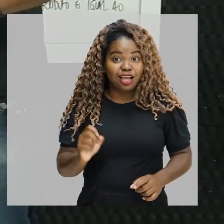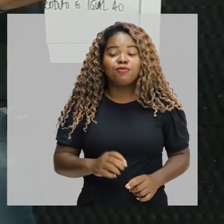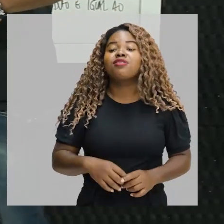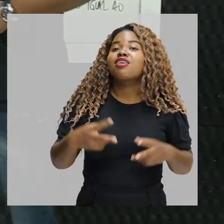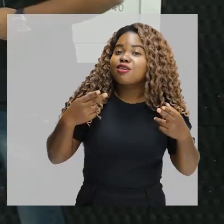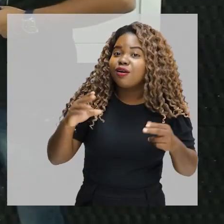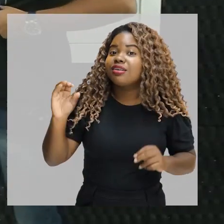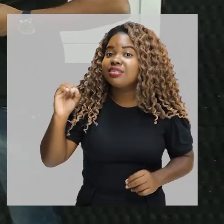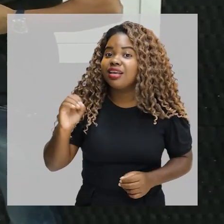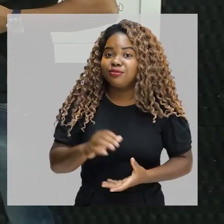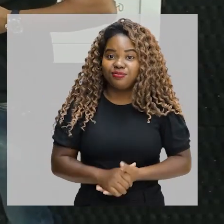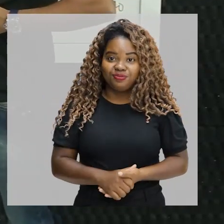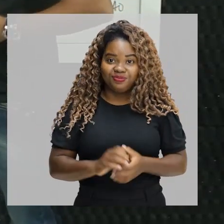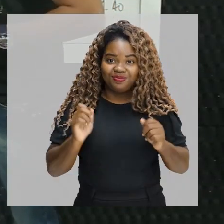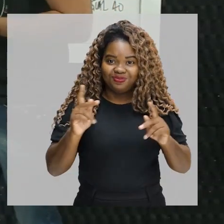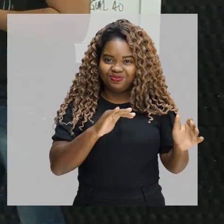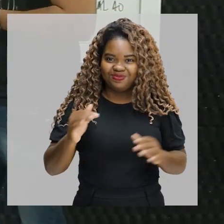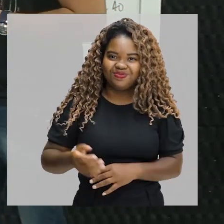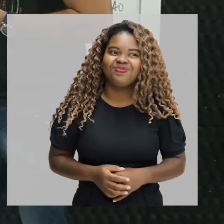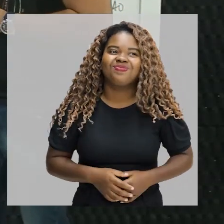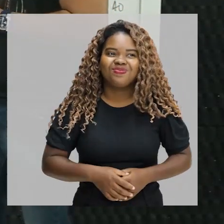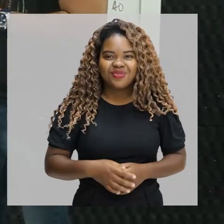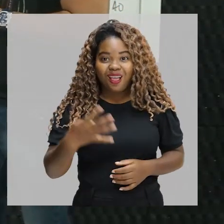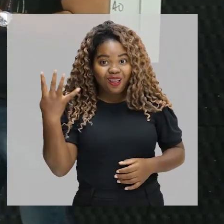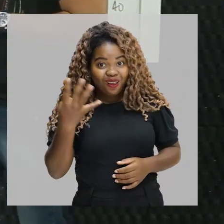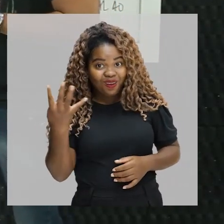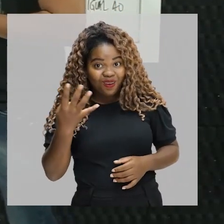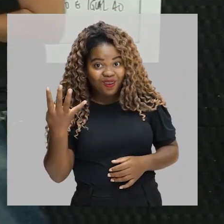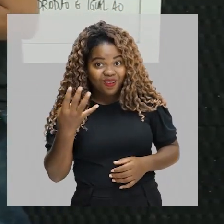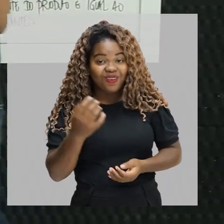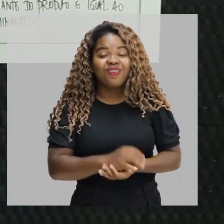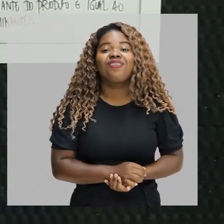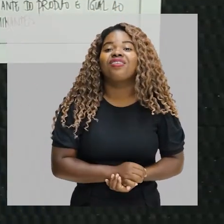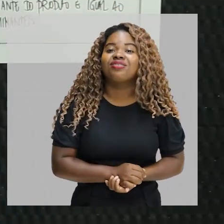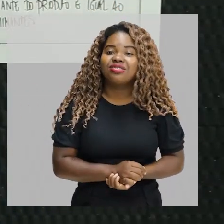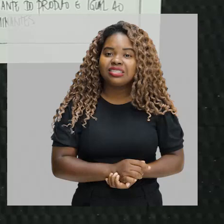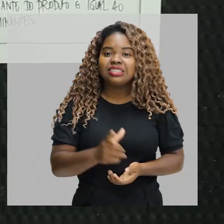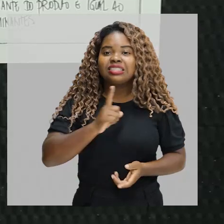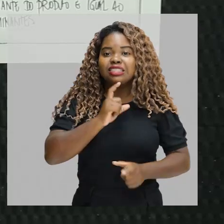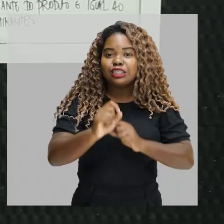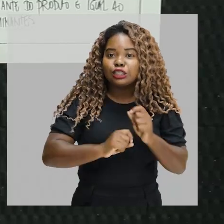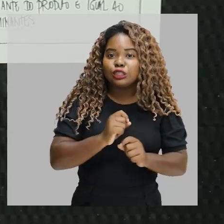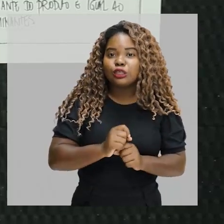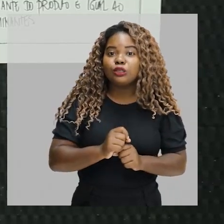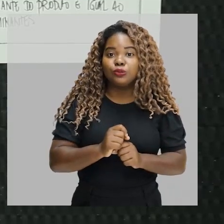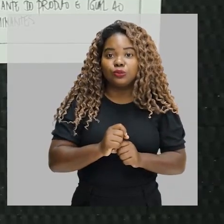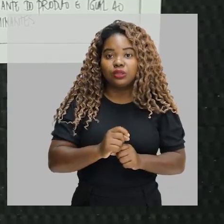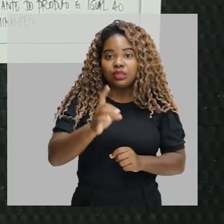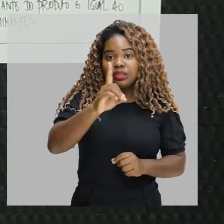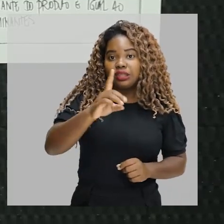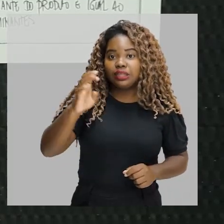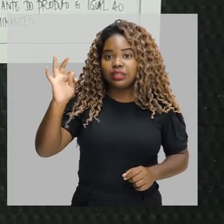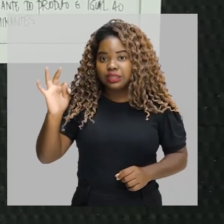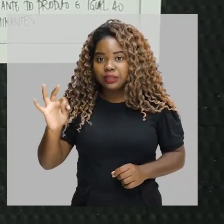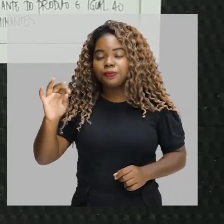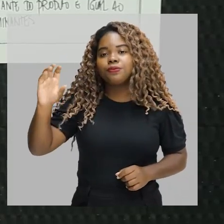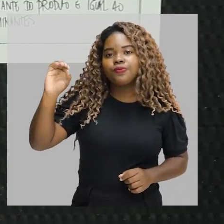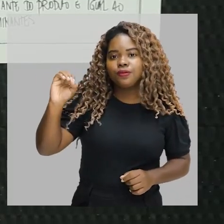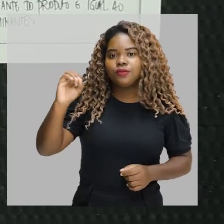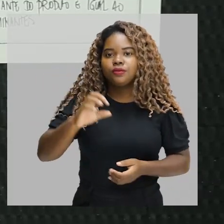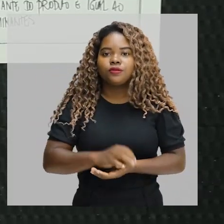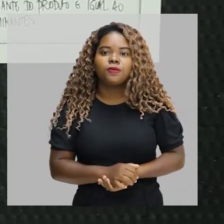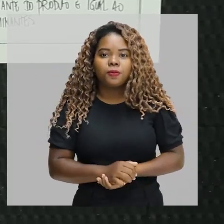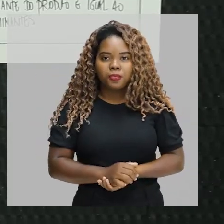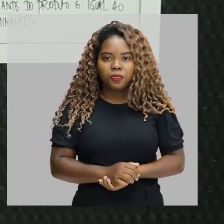Beleza? Bom, quarta situação para que eu tenha matriz com o determinante igual a zero. A